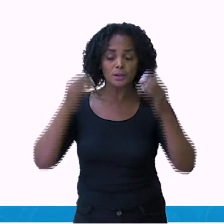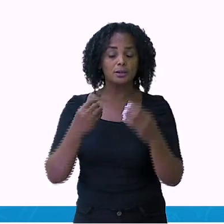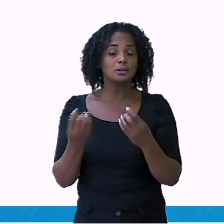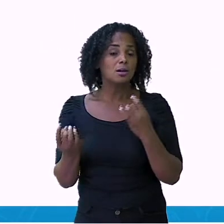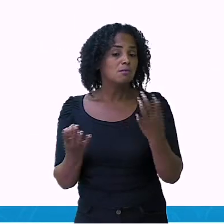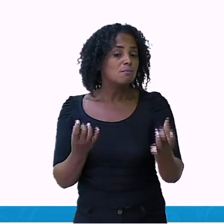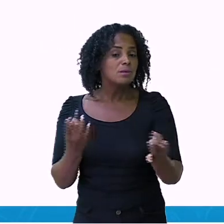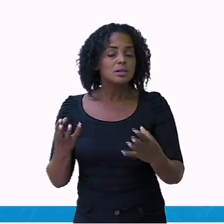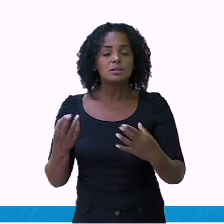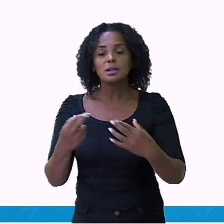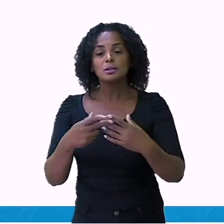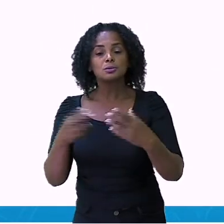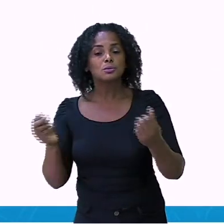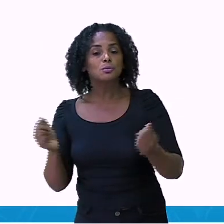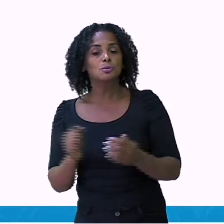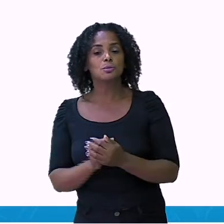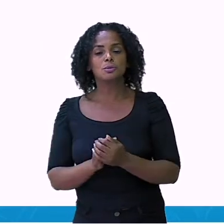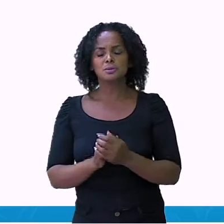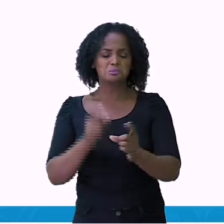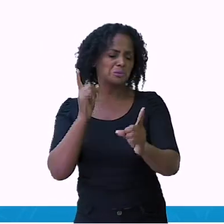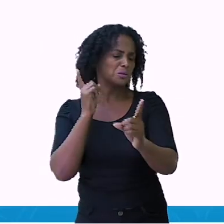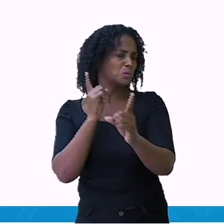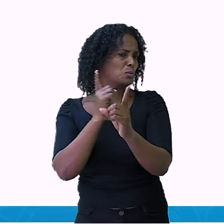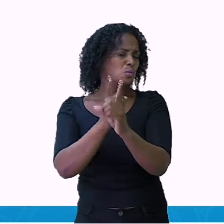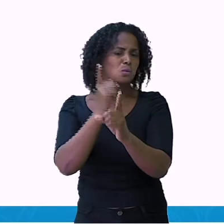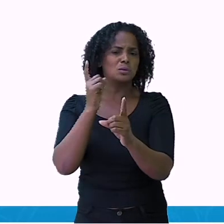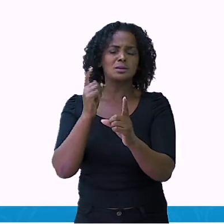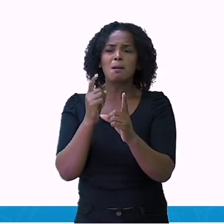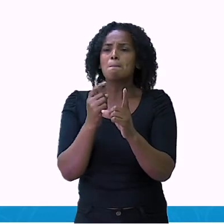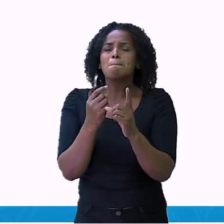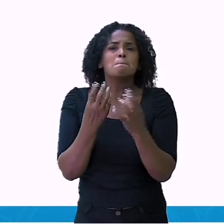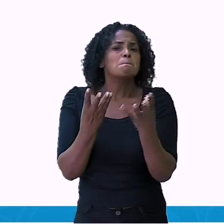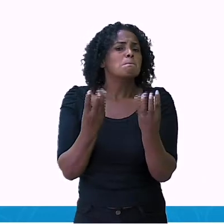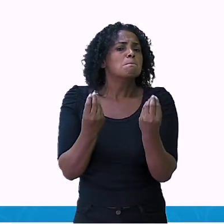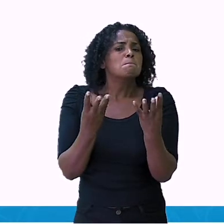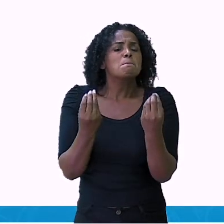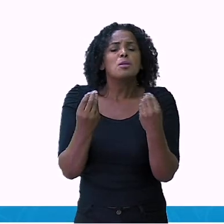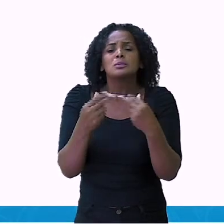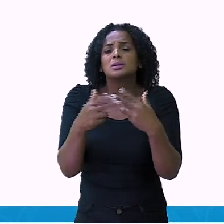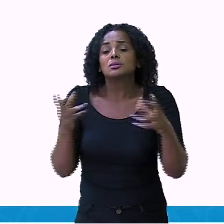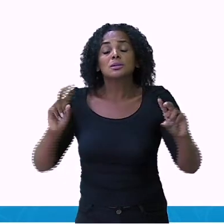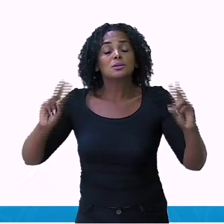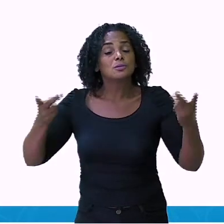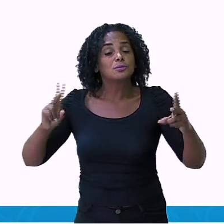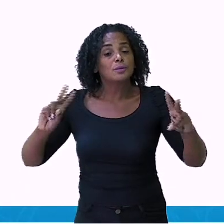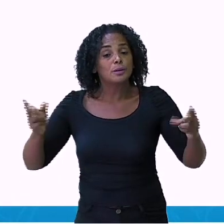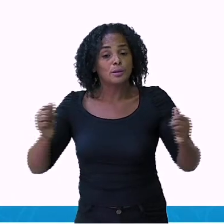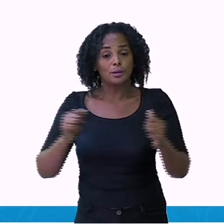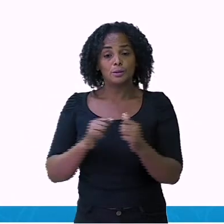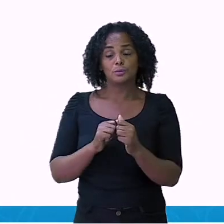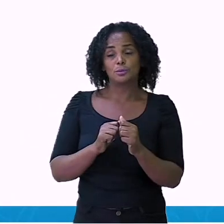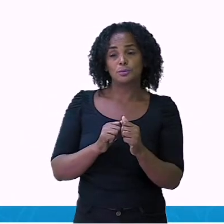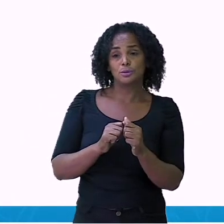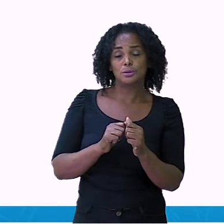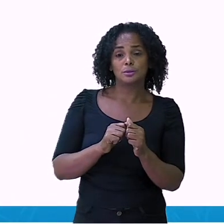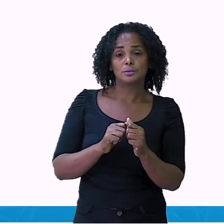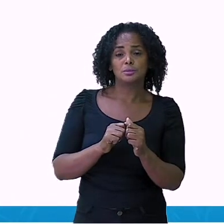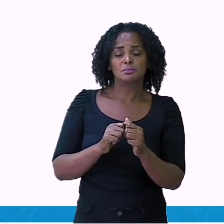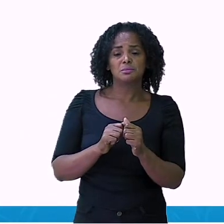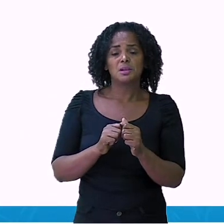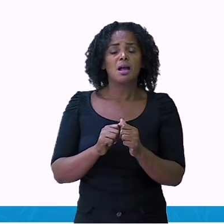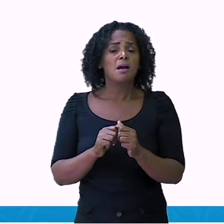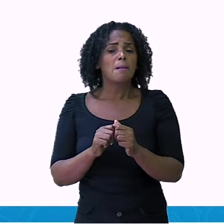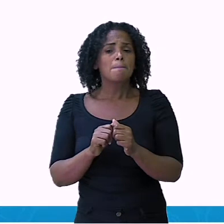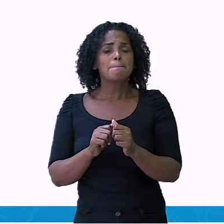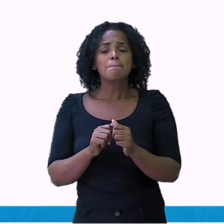produto, e ali a gente consegue encontrar 1000 coisas diferentes que a gente acha que a gente nem vai precisar. Olha só aqui, ó, peças,